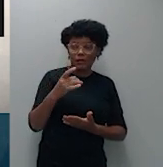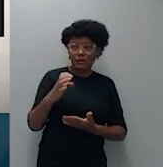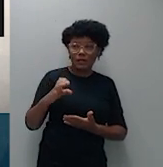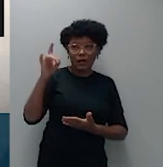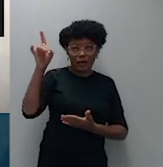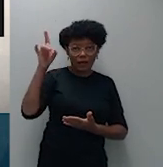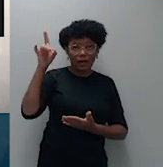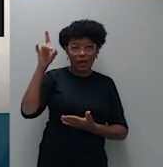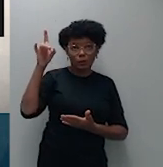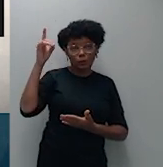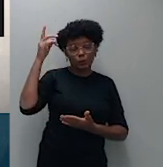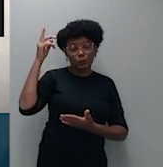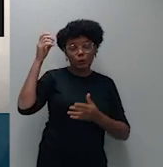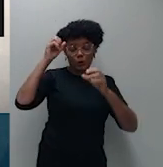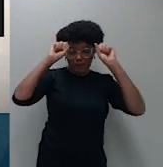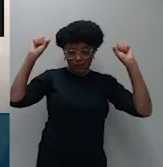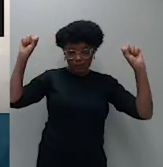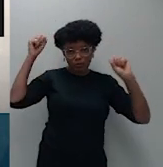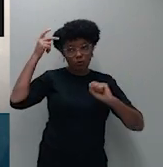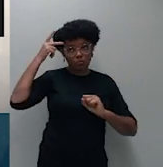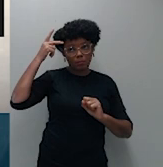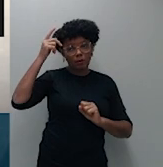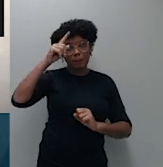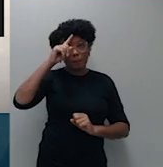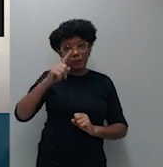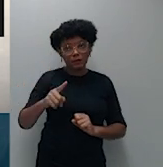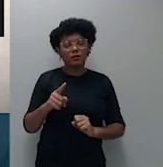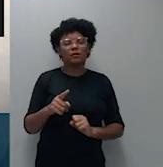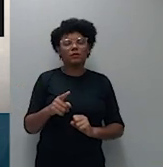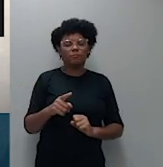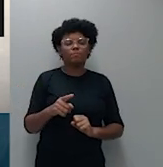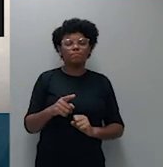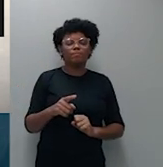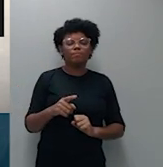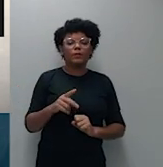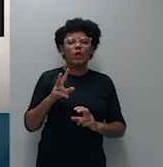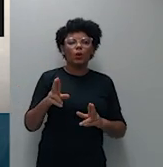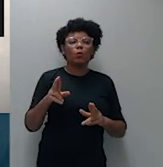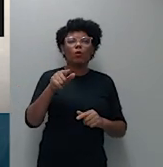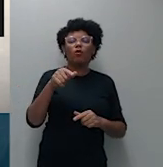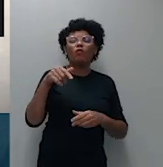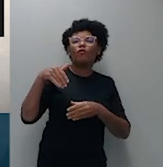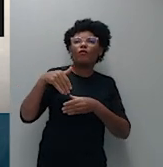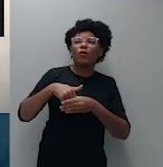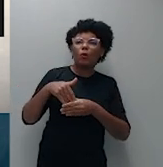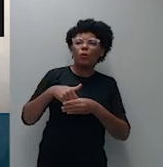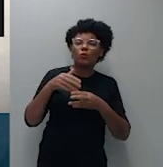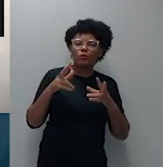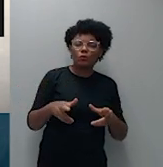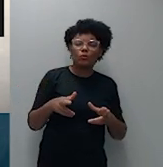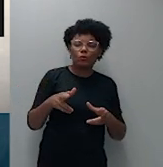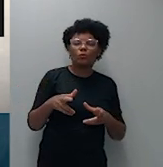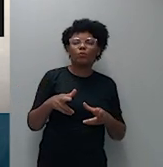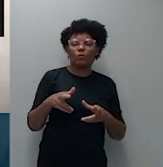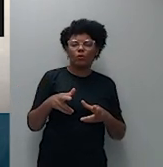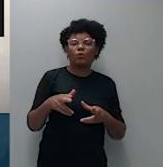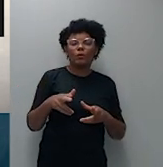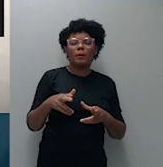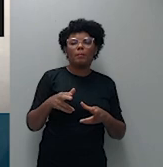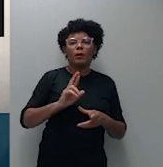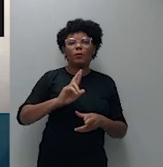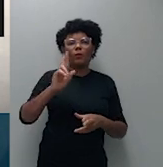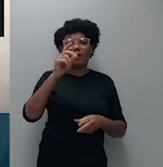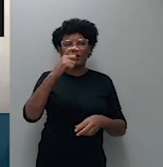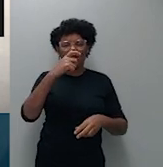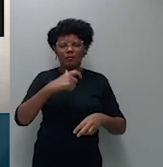Tribunal de Justiça de São Paulo cuja ordem foi denegada nos termos do voto condutor proferido pelo